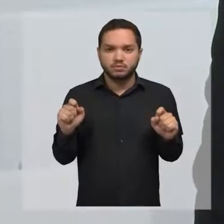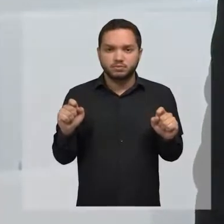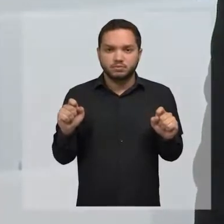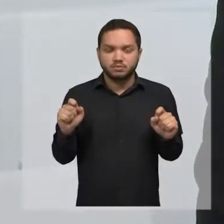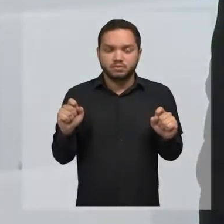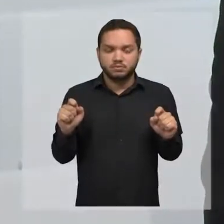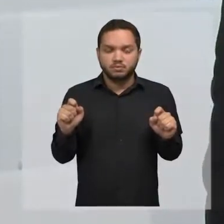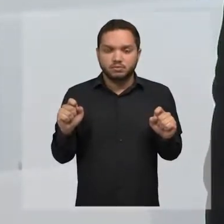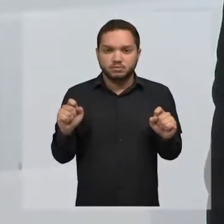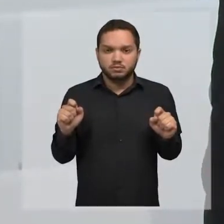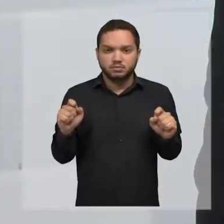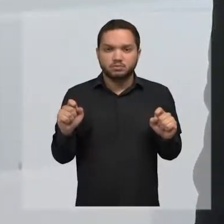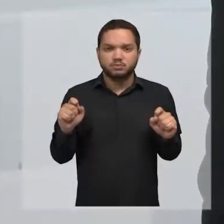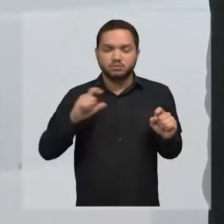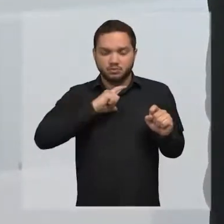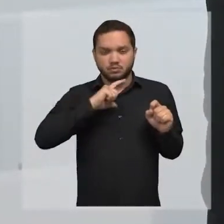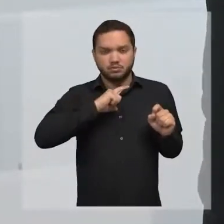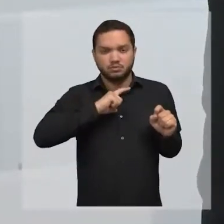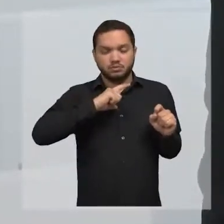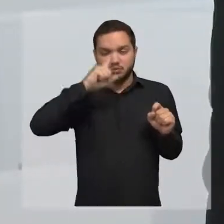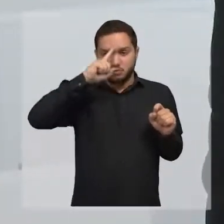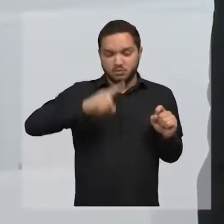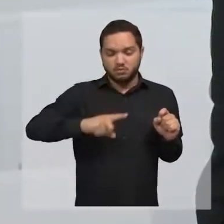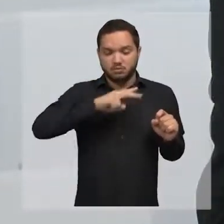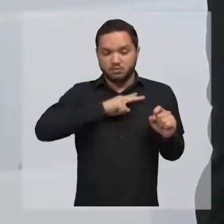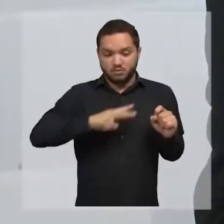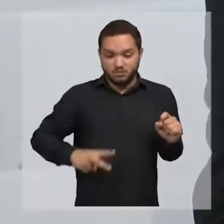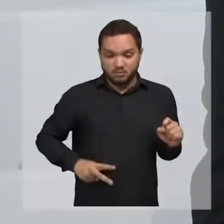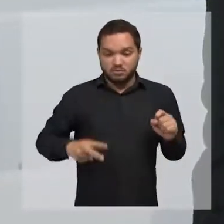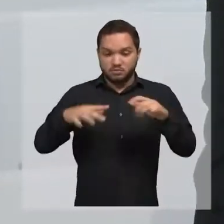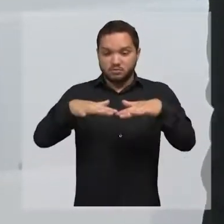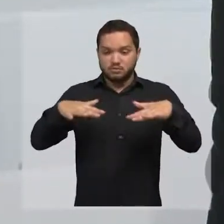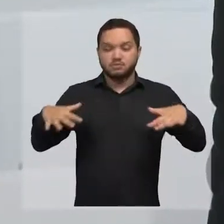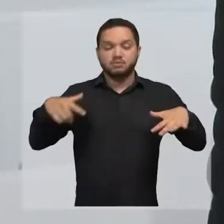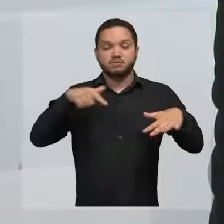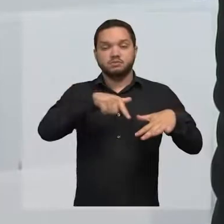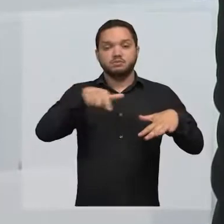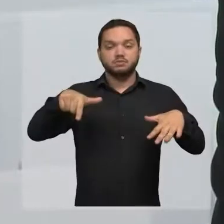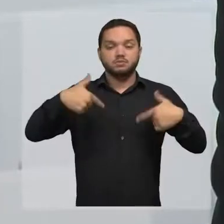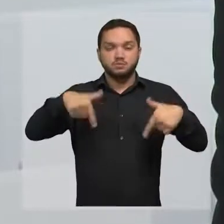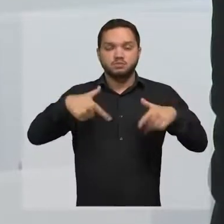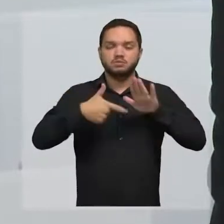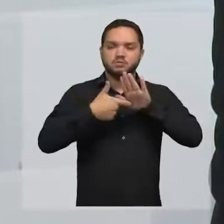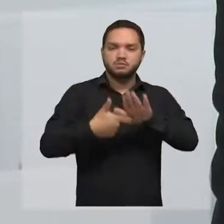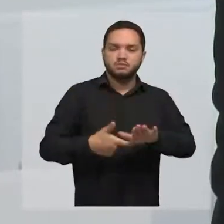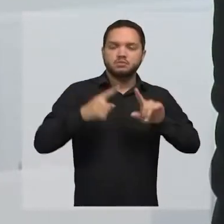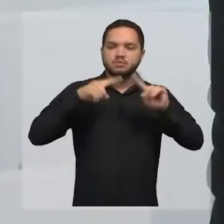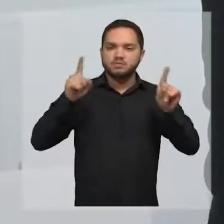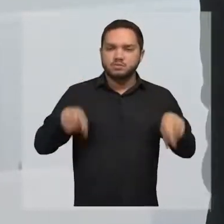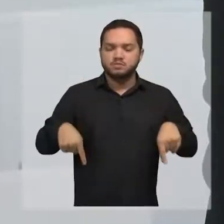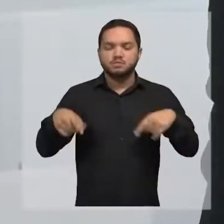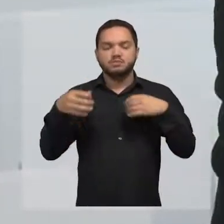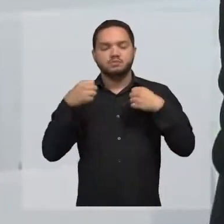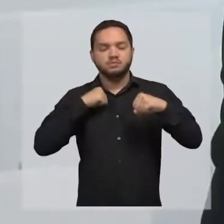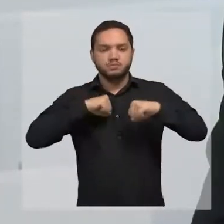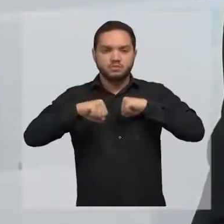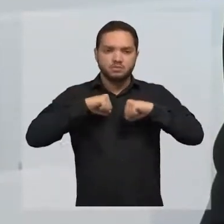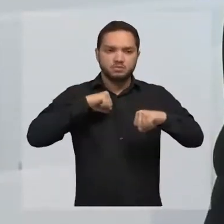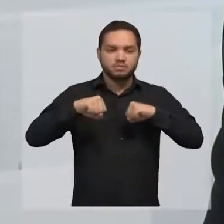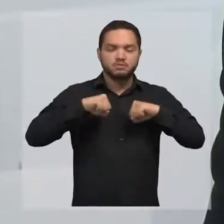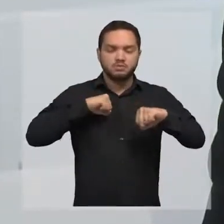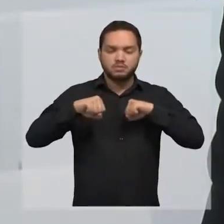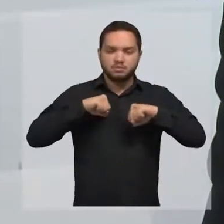exatamente rege, é regra para que os parlamentares possam atuar, apresentar seus projetos,